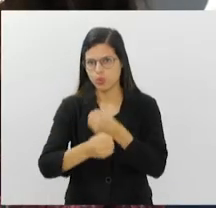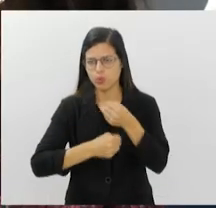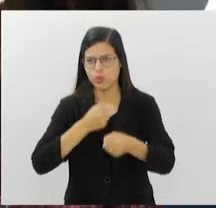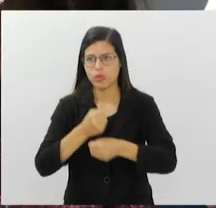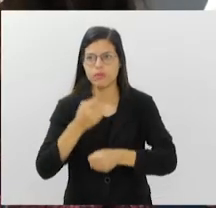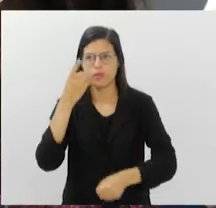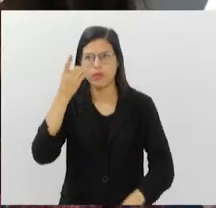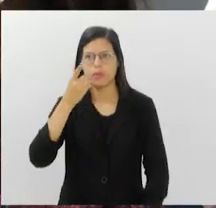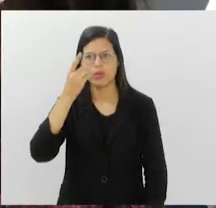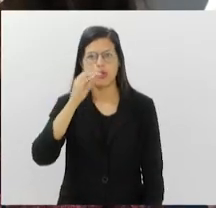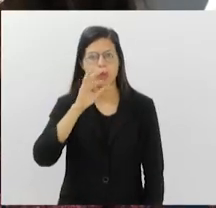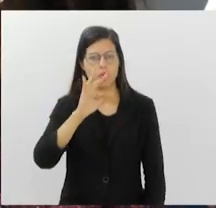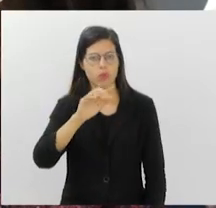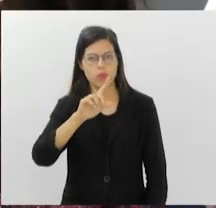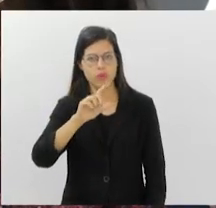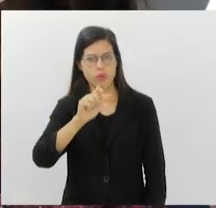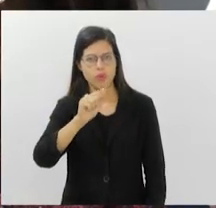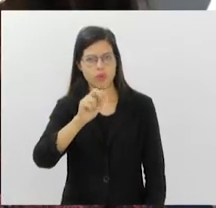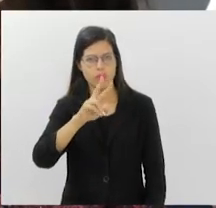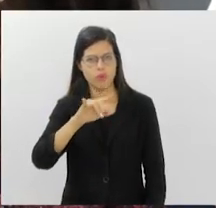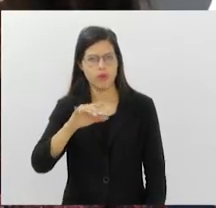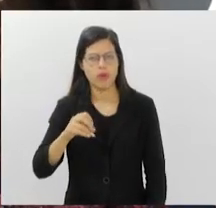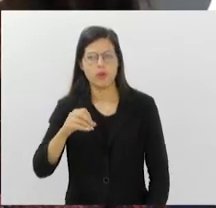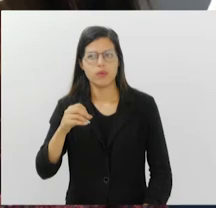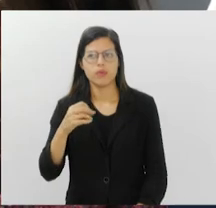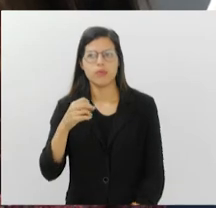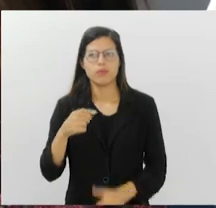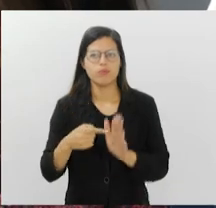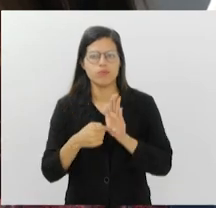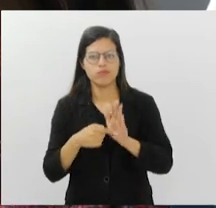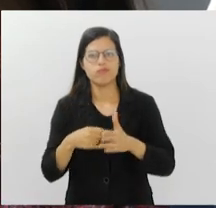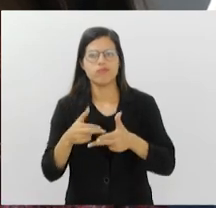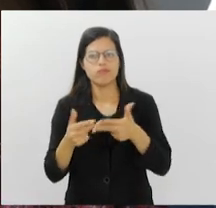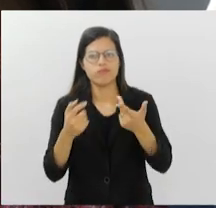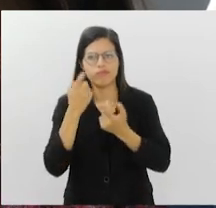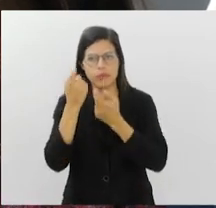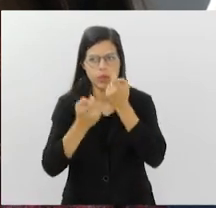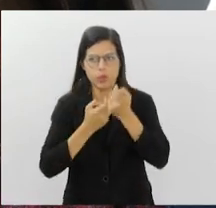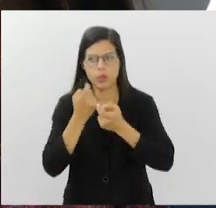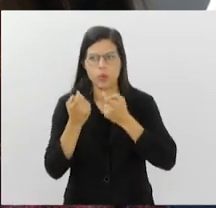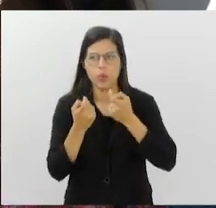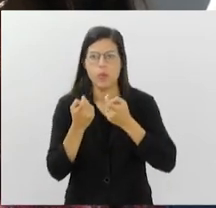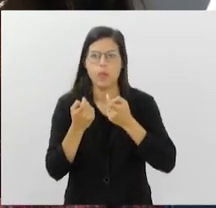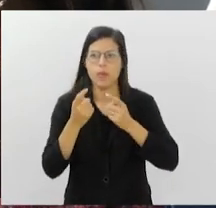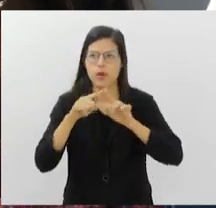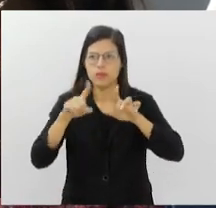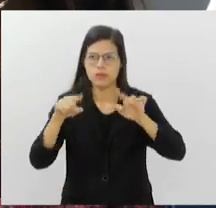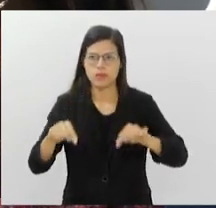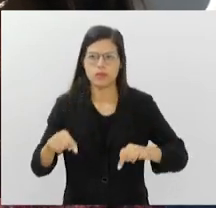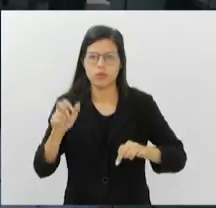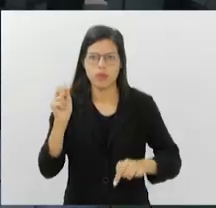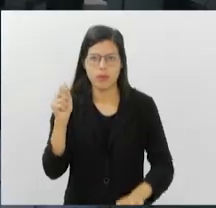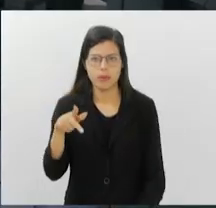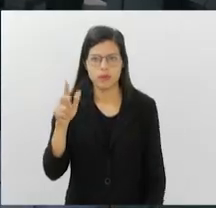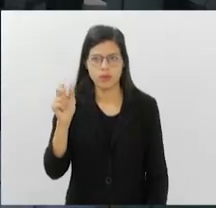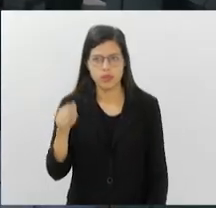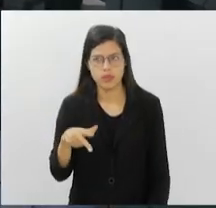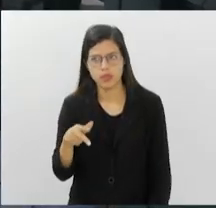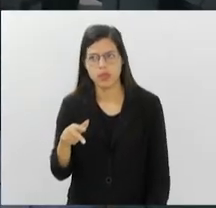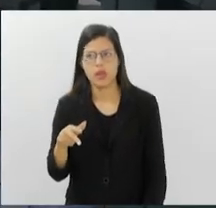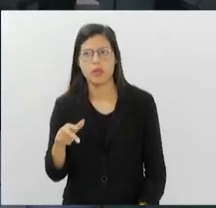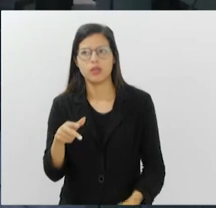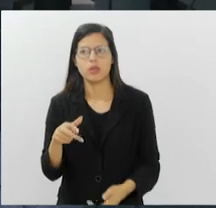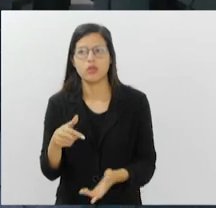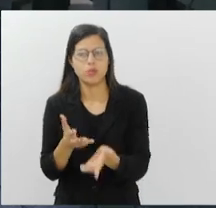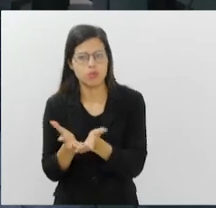Flávio Serafini levantou uma questão que preocupa servidores e aposentados: as receitas do Rio Previdência, que hoje conta